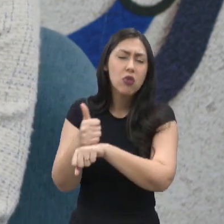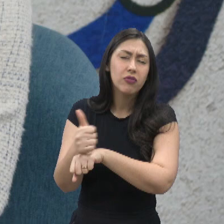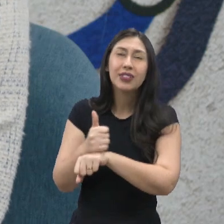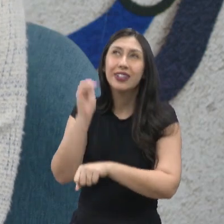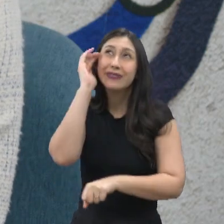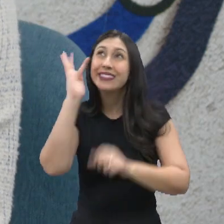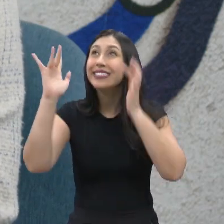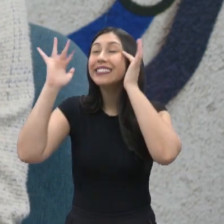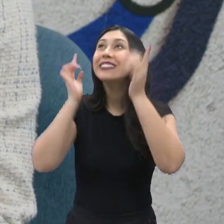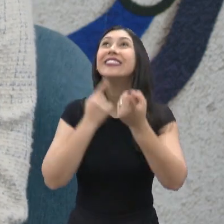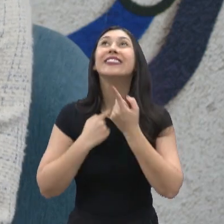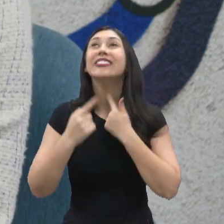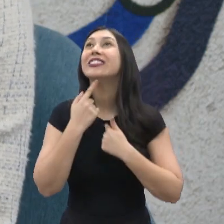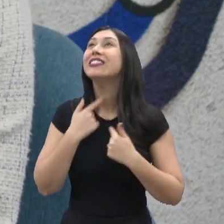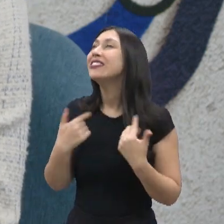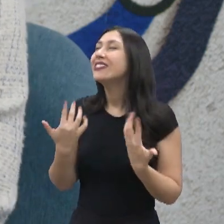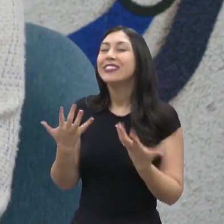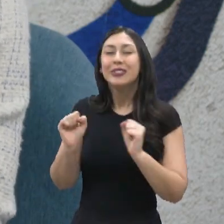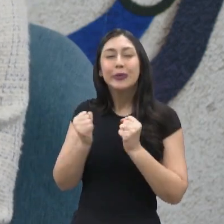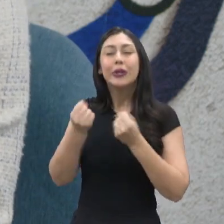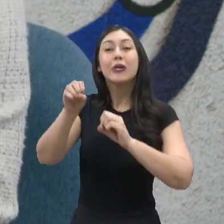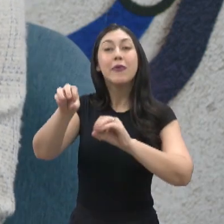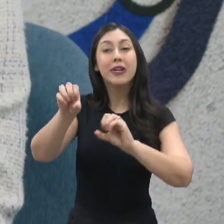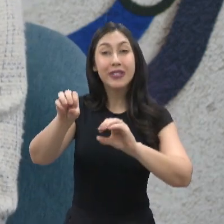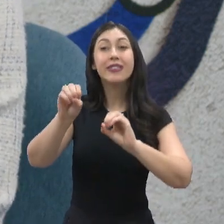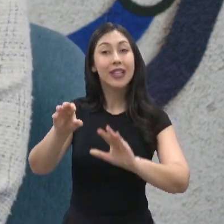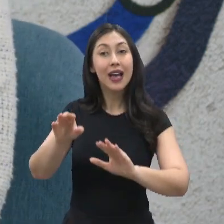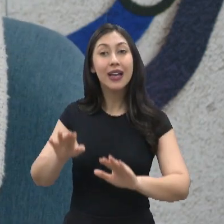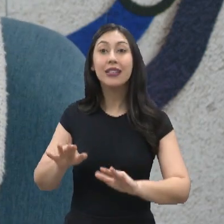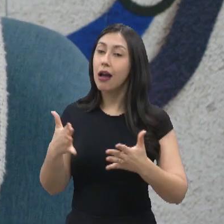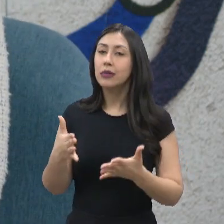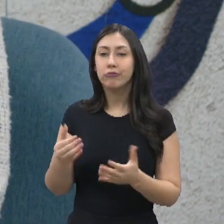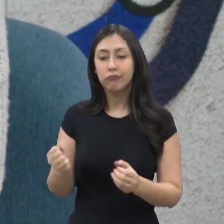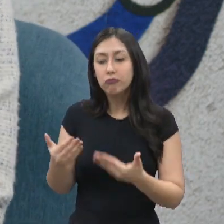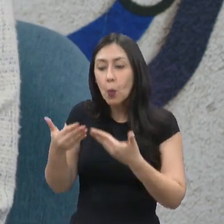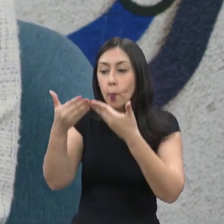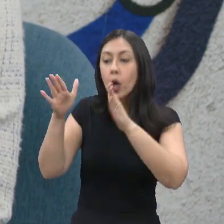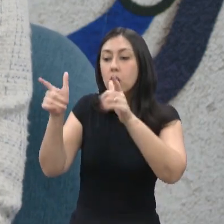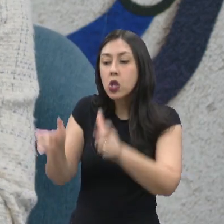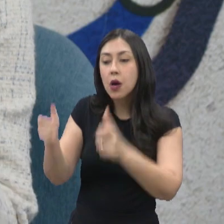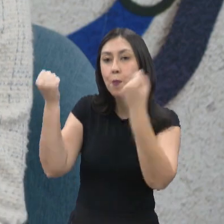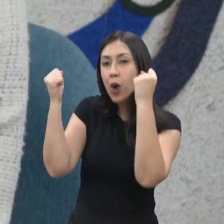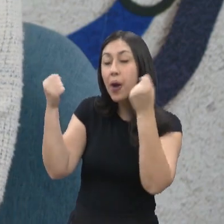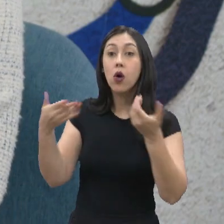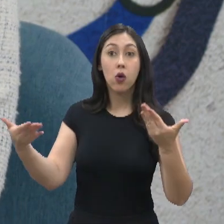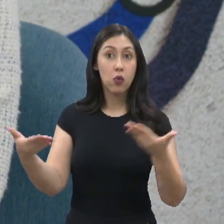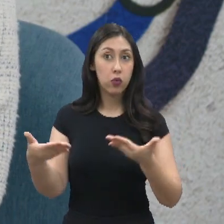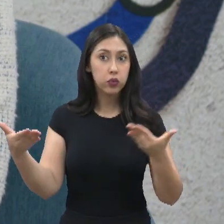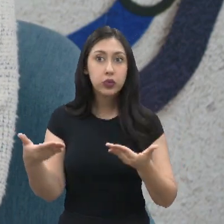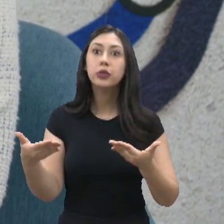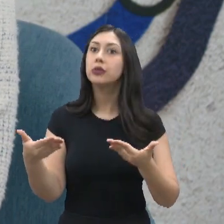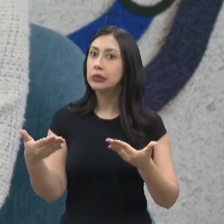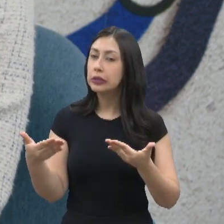sonhos, aspirações e vontade de dar aula. E acabava se aventurando aí a abrir uma academia. E hoje não. Hoje abrir uma academia envolve